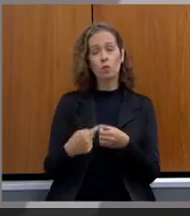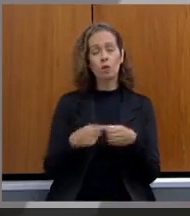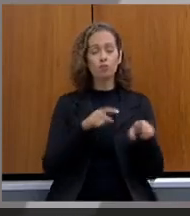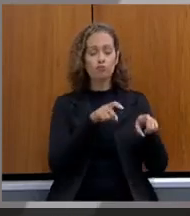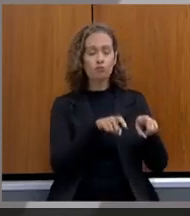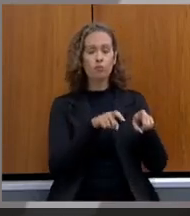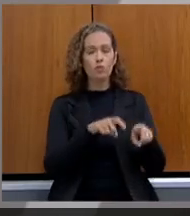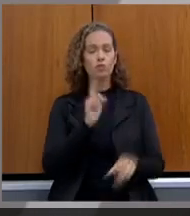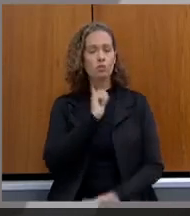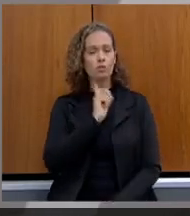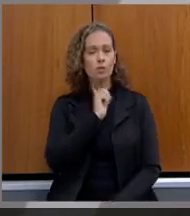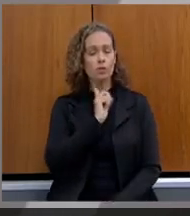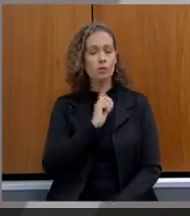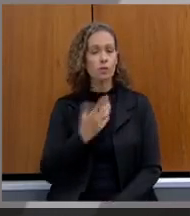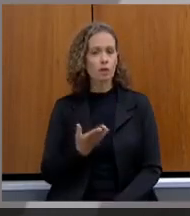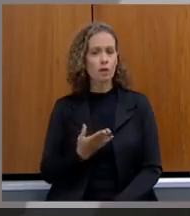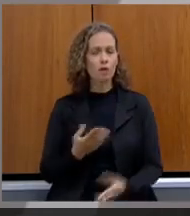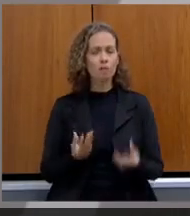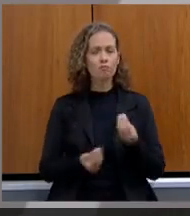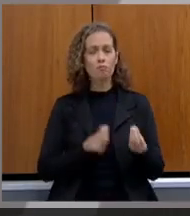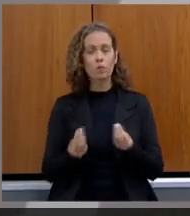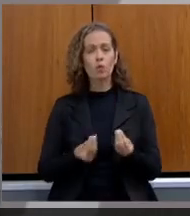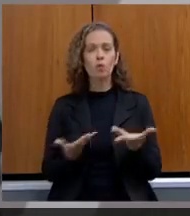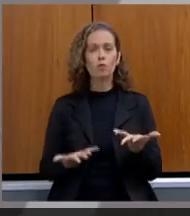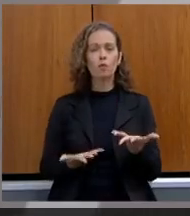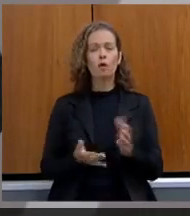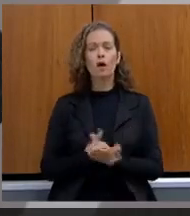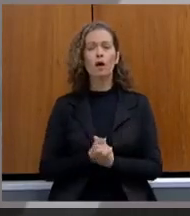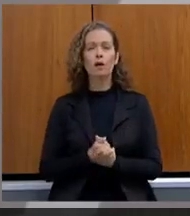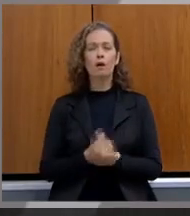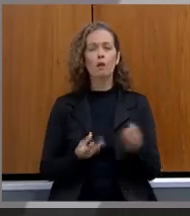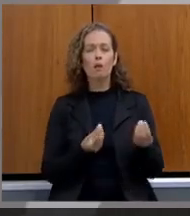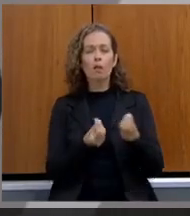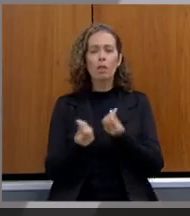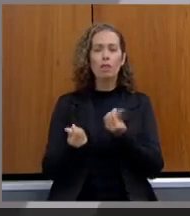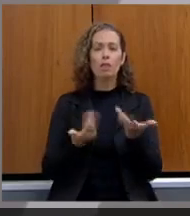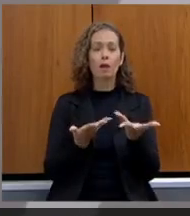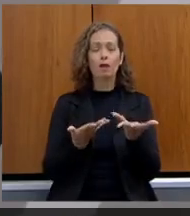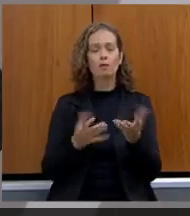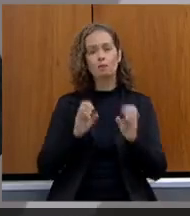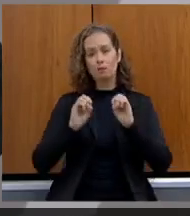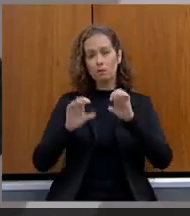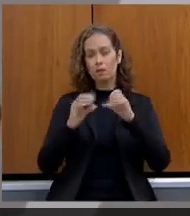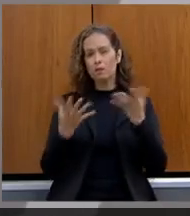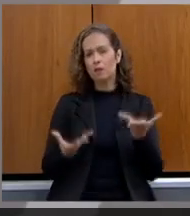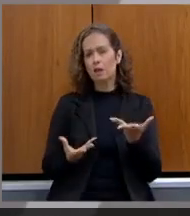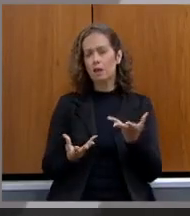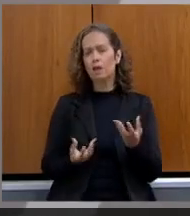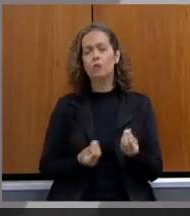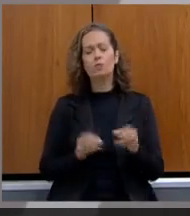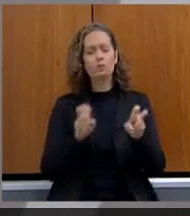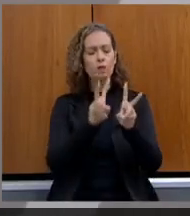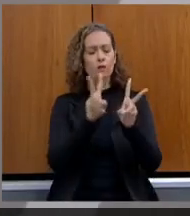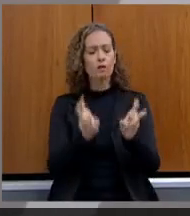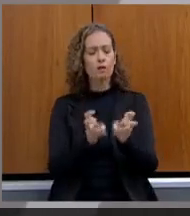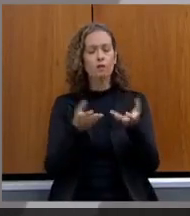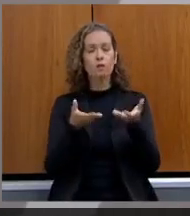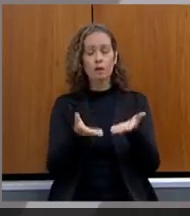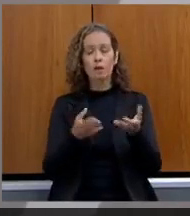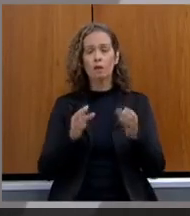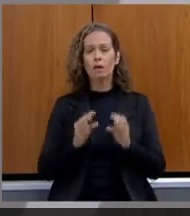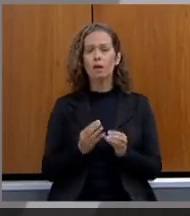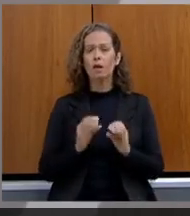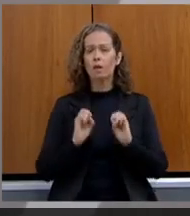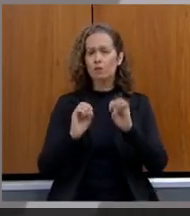tocante a qualidade da educação no tocante a evolução da Educação no tocante ao que de fato